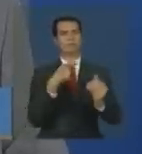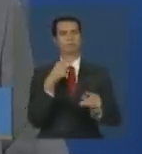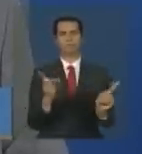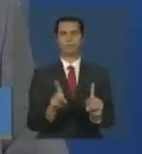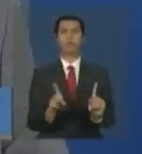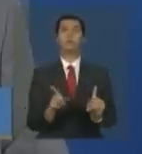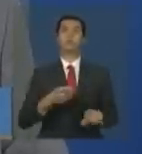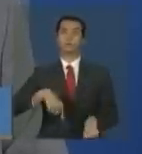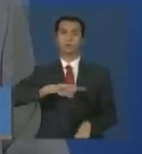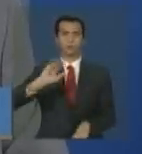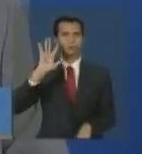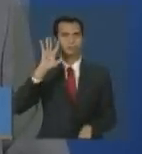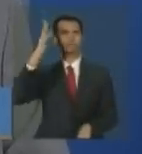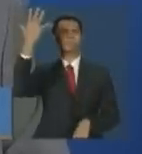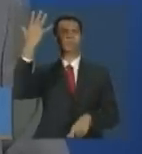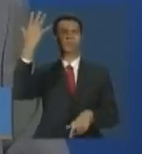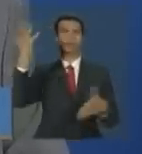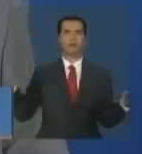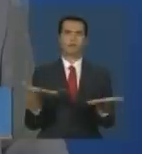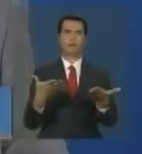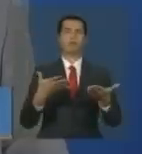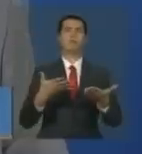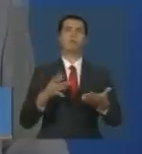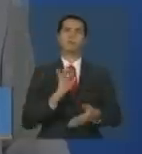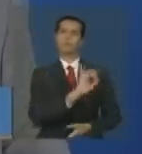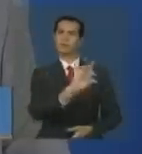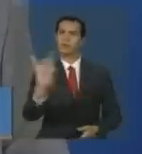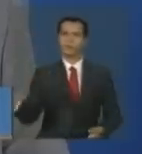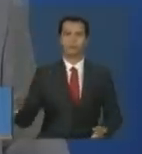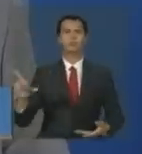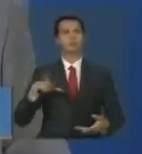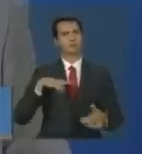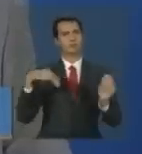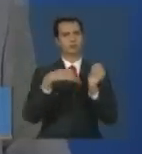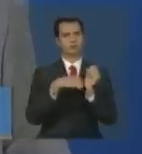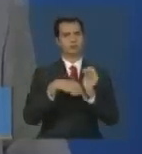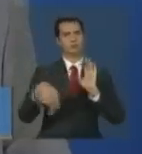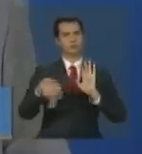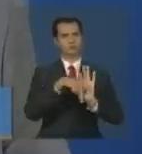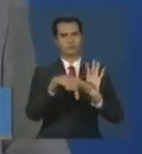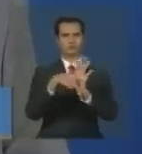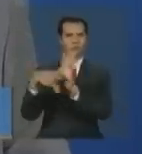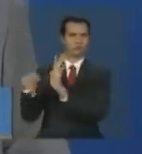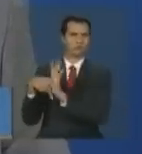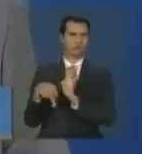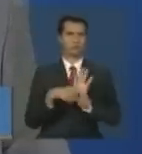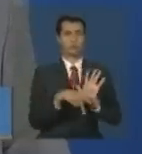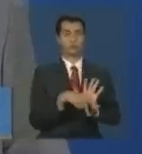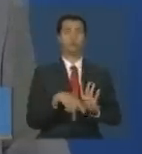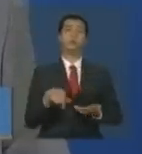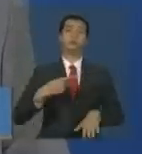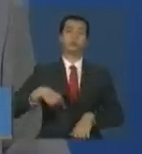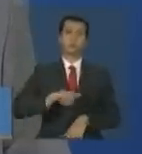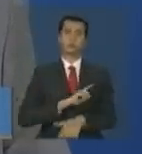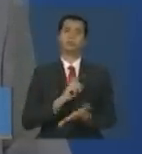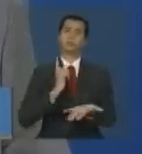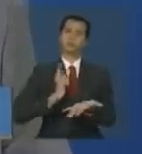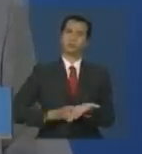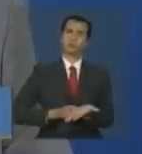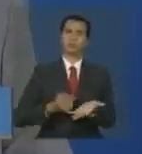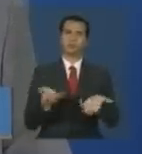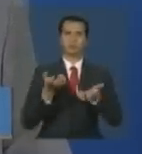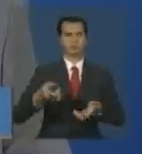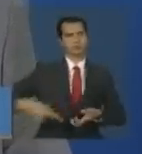grande problema. E, para resolver esse problema, a gente conta, como sempre, né, com a participação, com a boa vontade, com